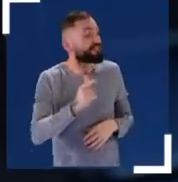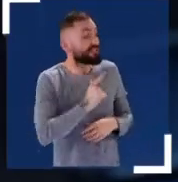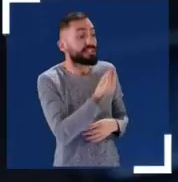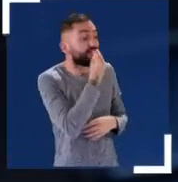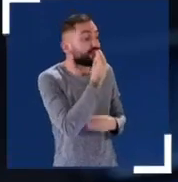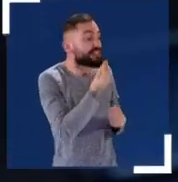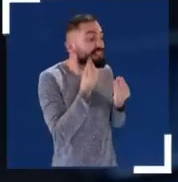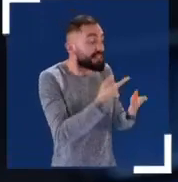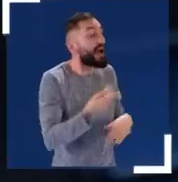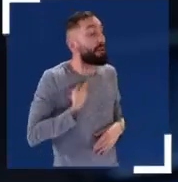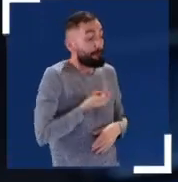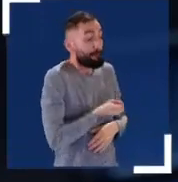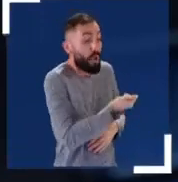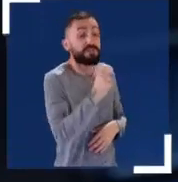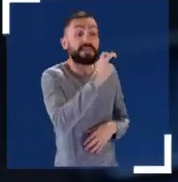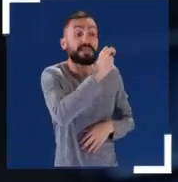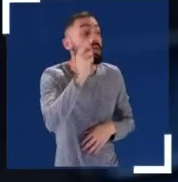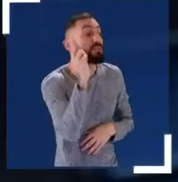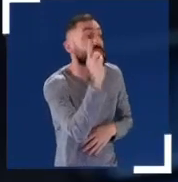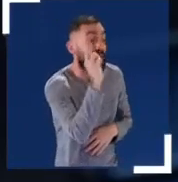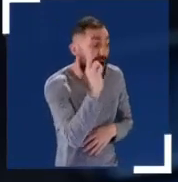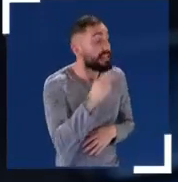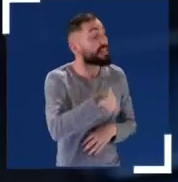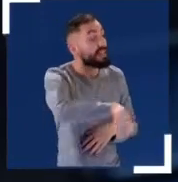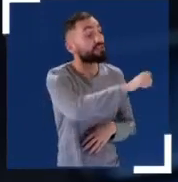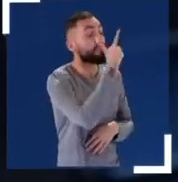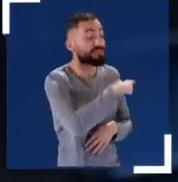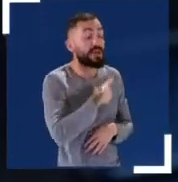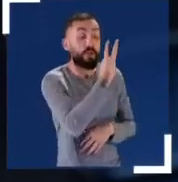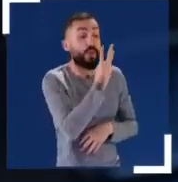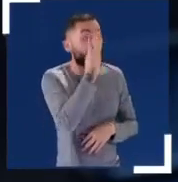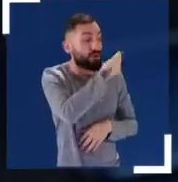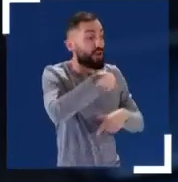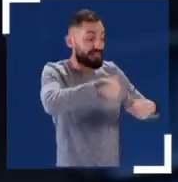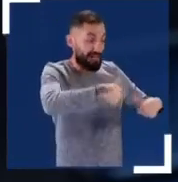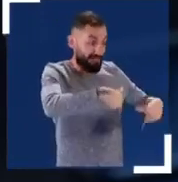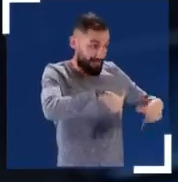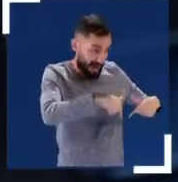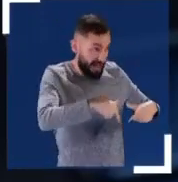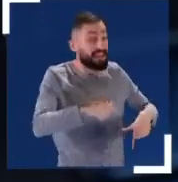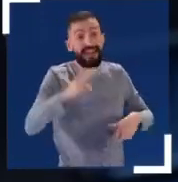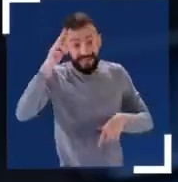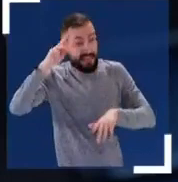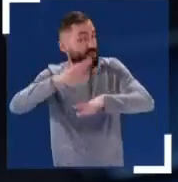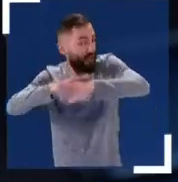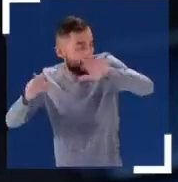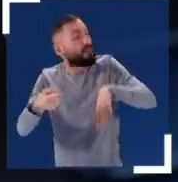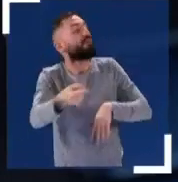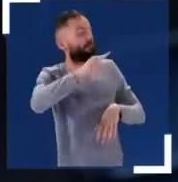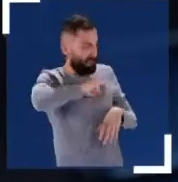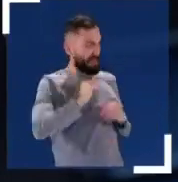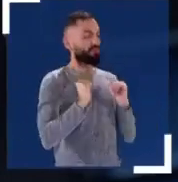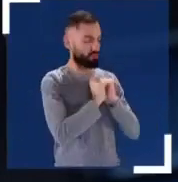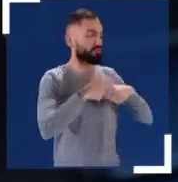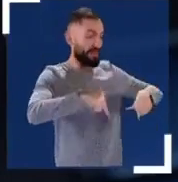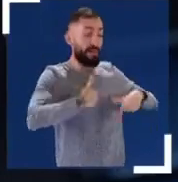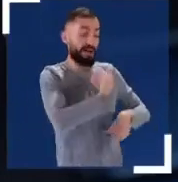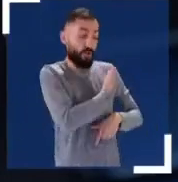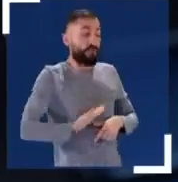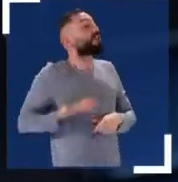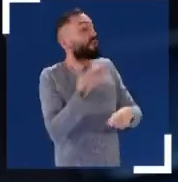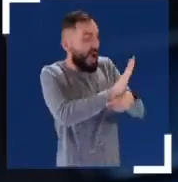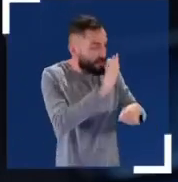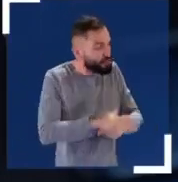de R$500 para cada um. Trabalham conosco durante 4 horas, quando eles são dispensados do Exército, vêm trabalhar conosco. O Estado dá o